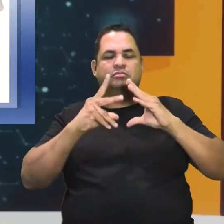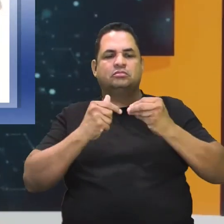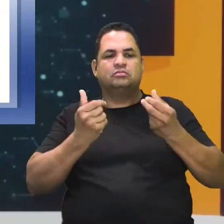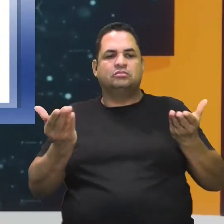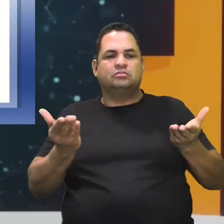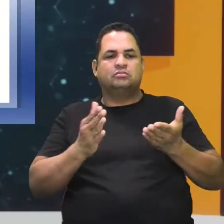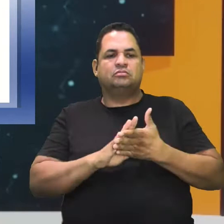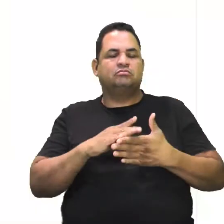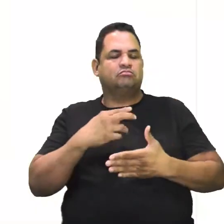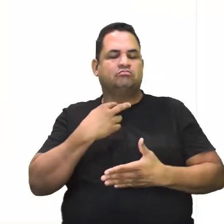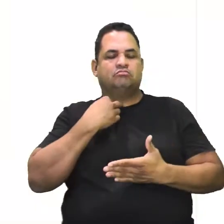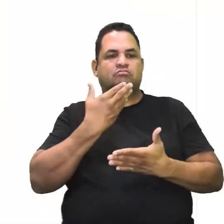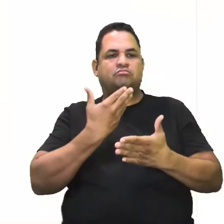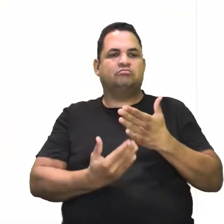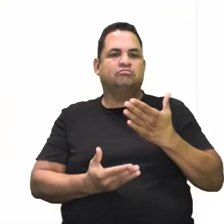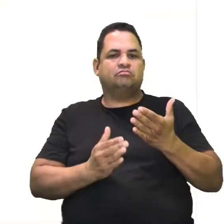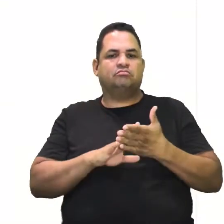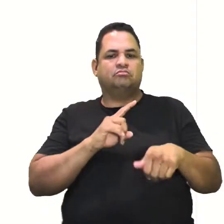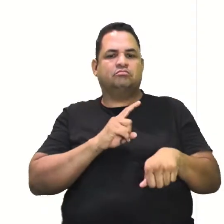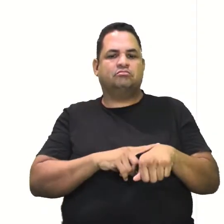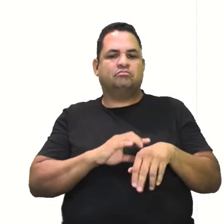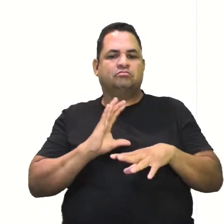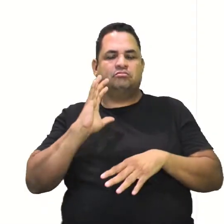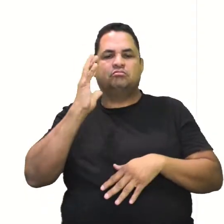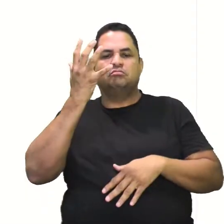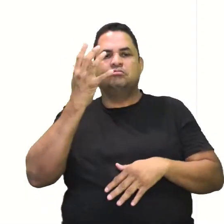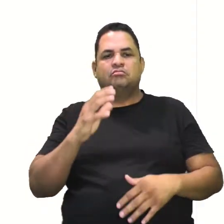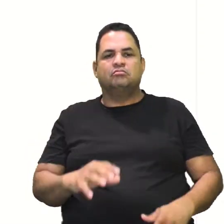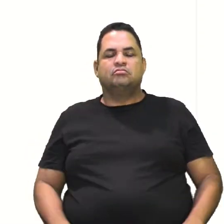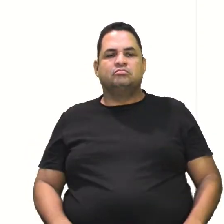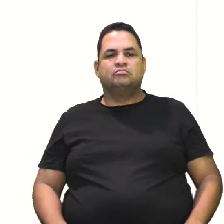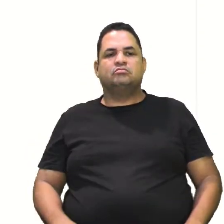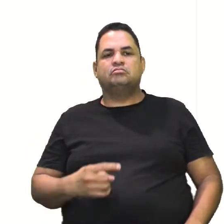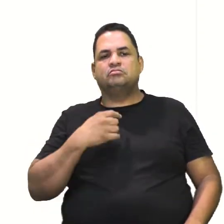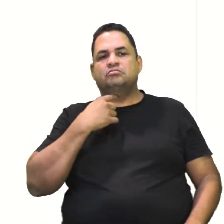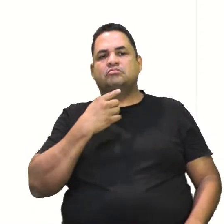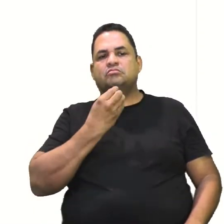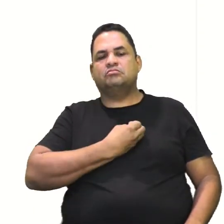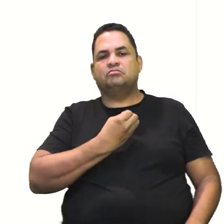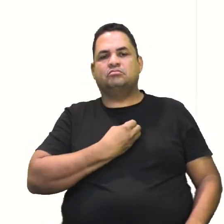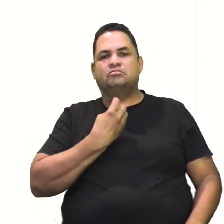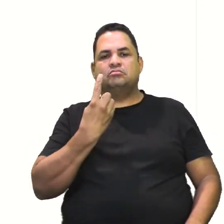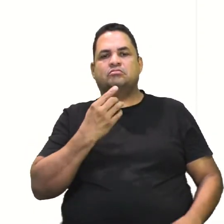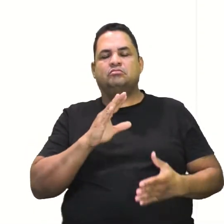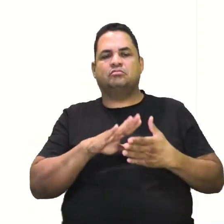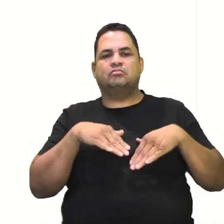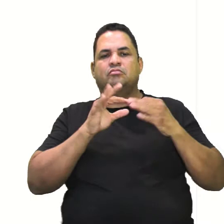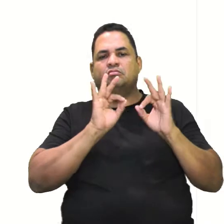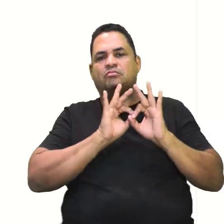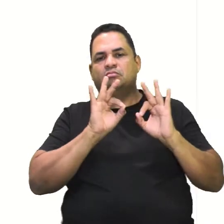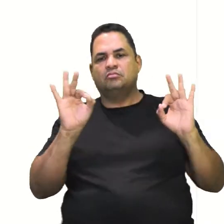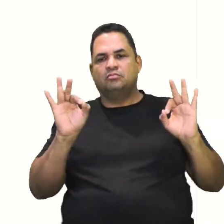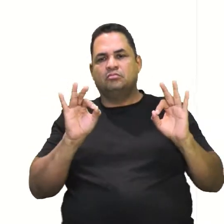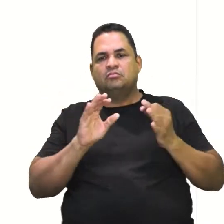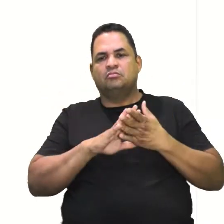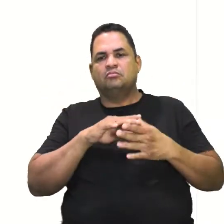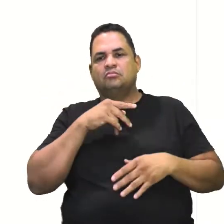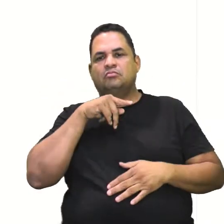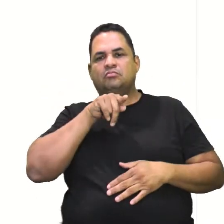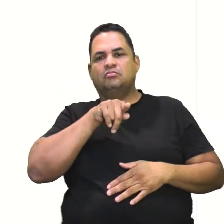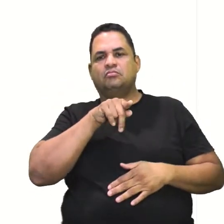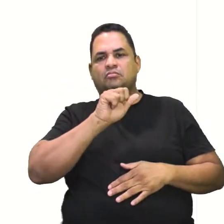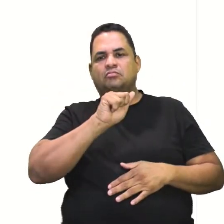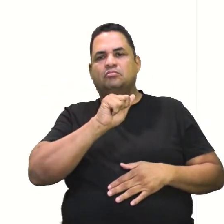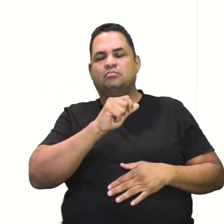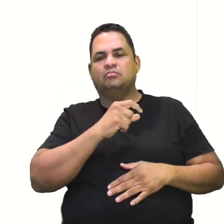vamos lá, sem perca de tempo, hora de solução. Tirando as dúvidas, questão de número 1. Qual é a distância entre o